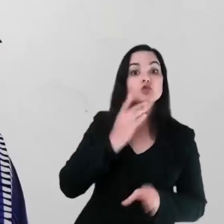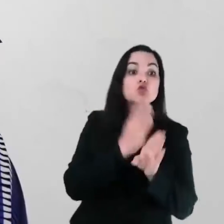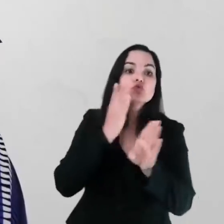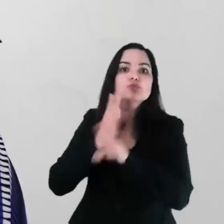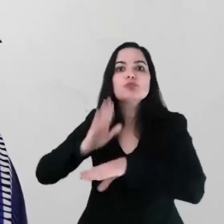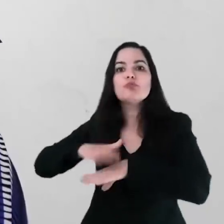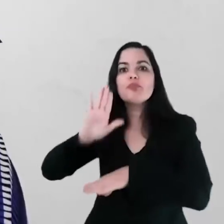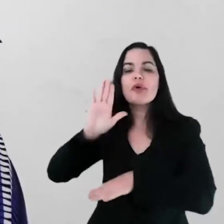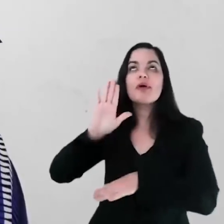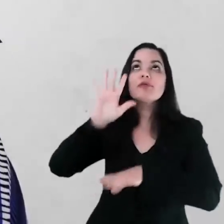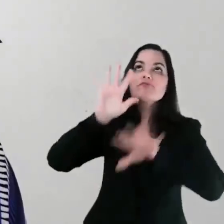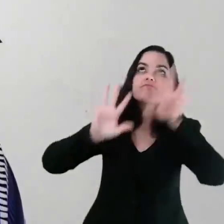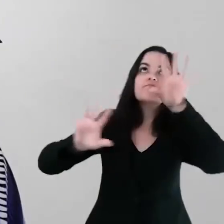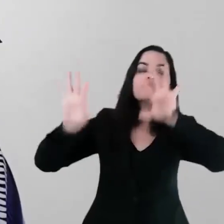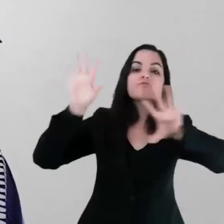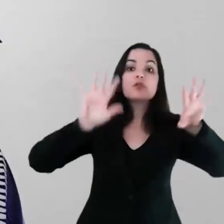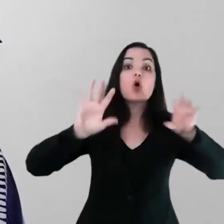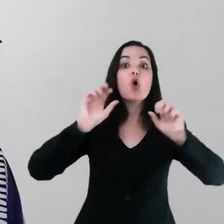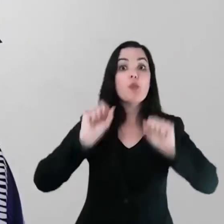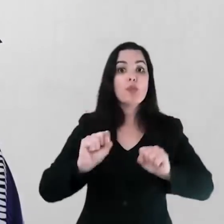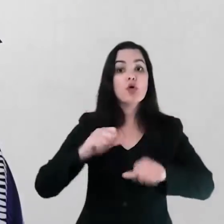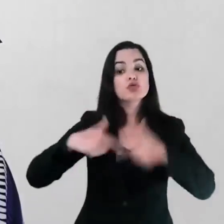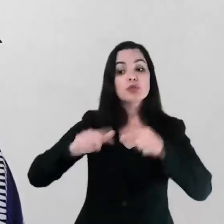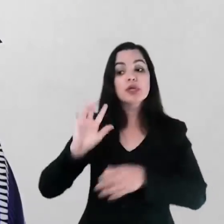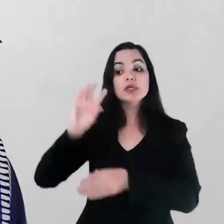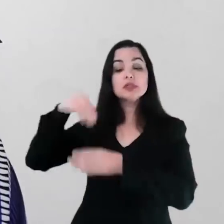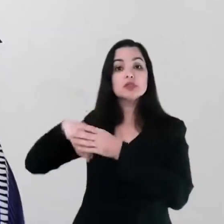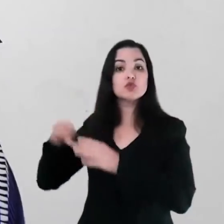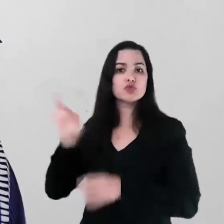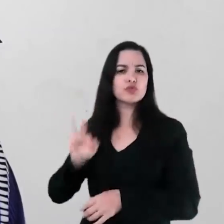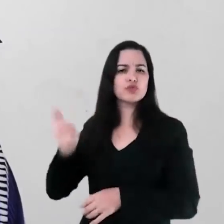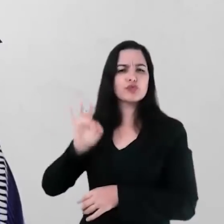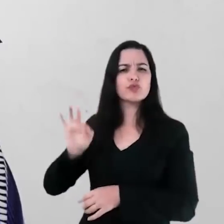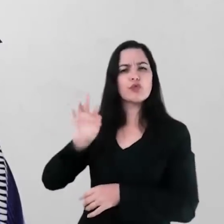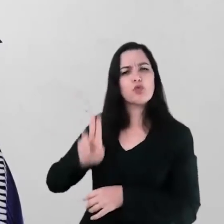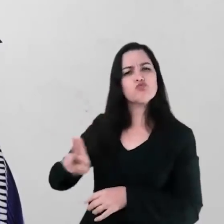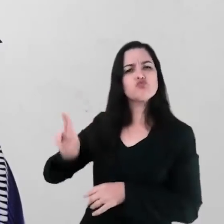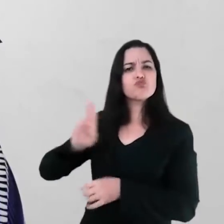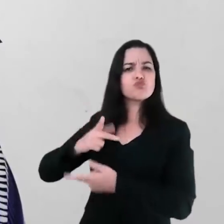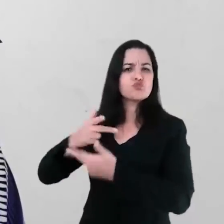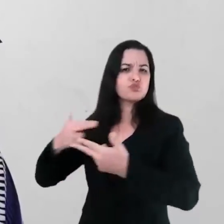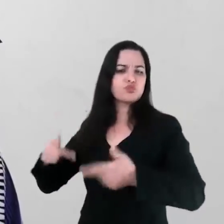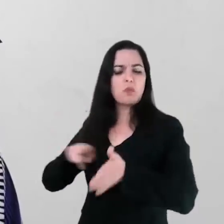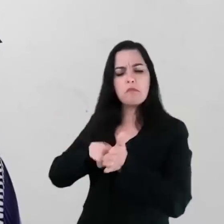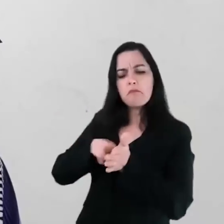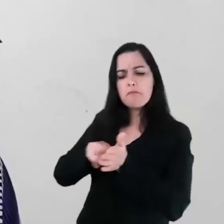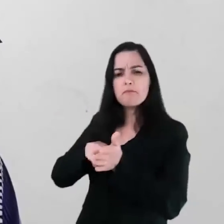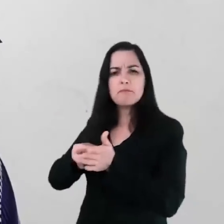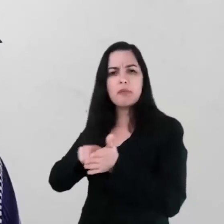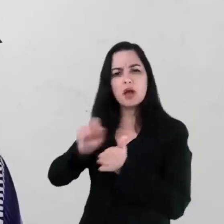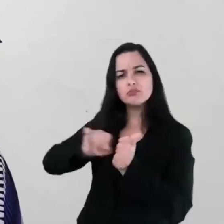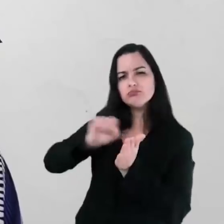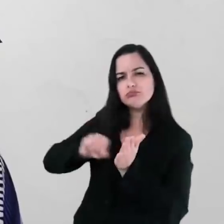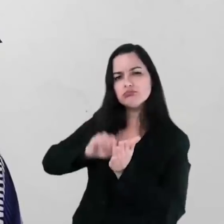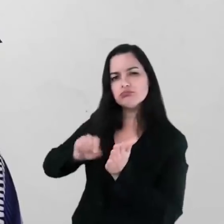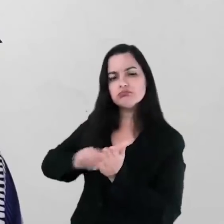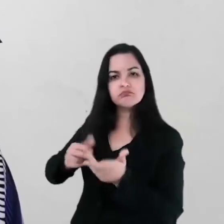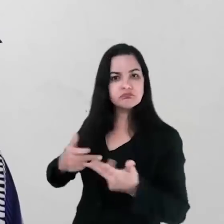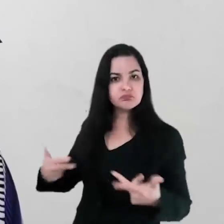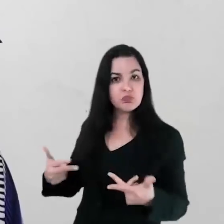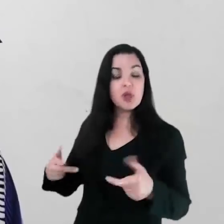podem atuar tanto em universidades, desenvolvendo, né, algumas pesquisas, como eles